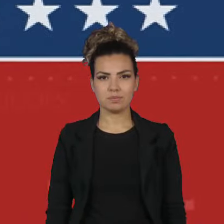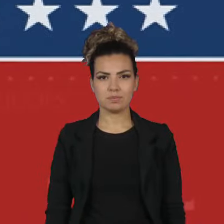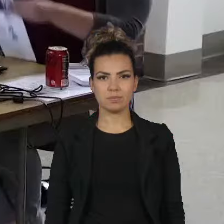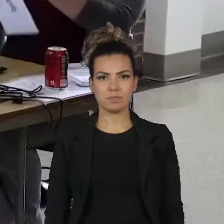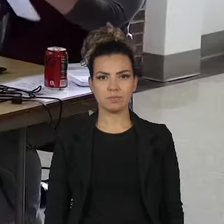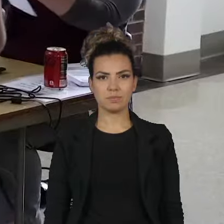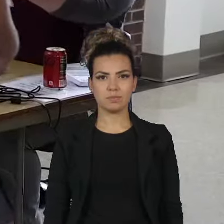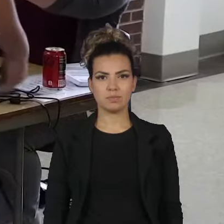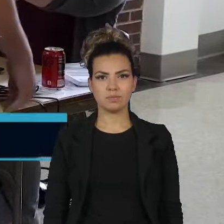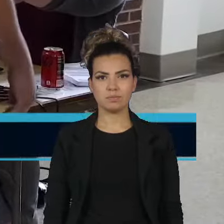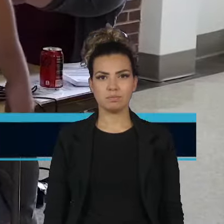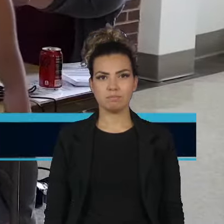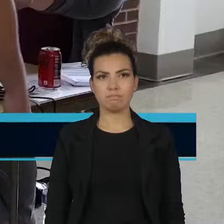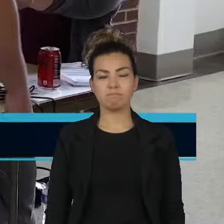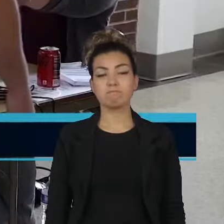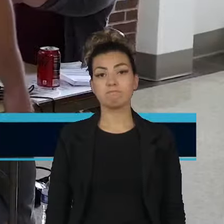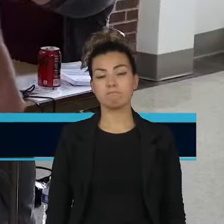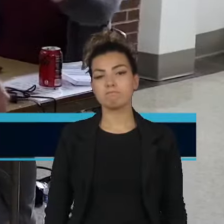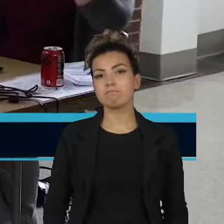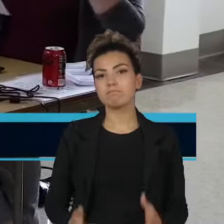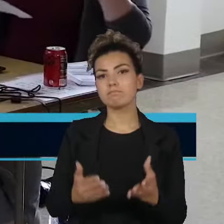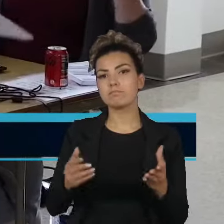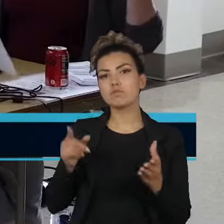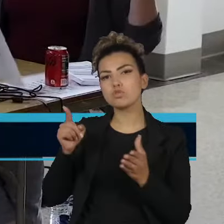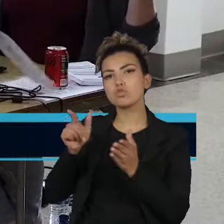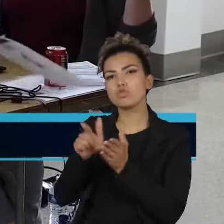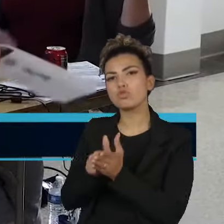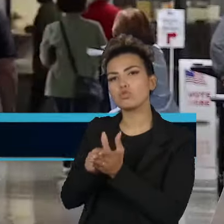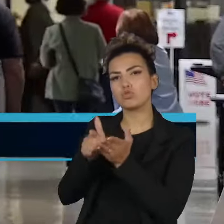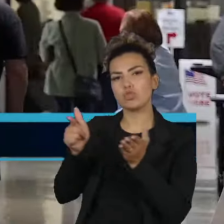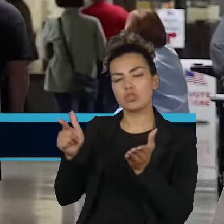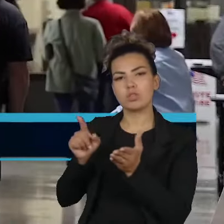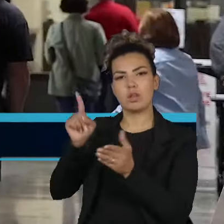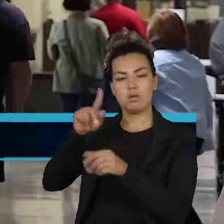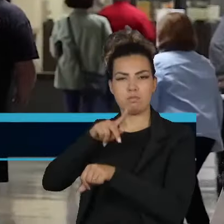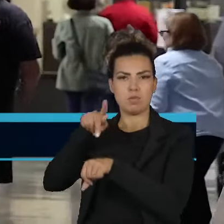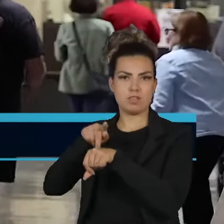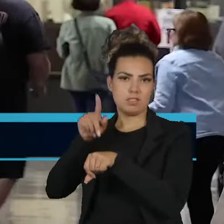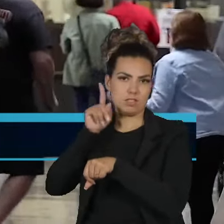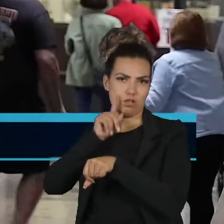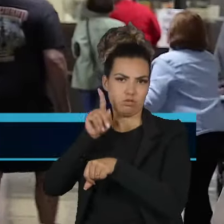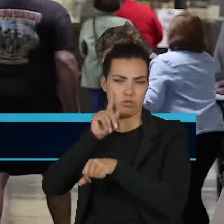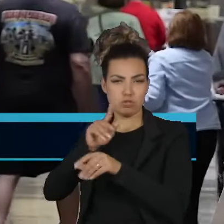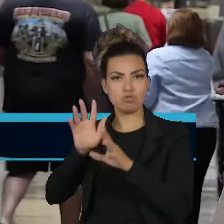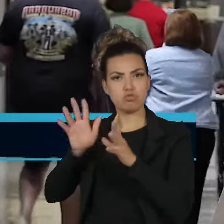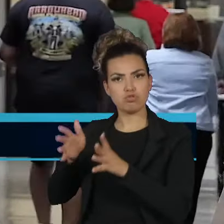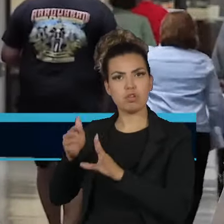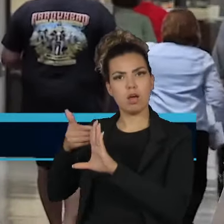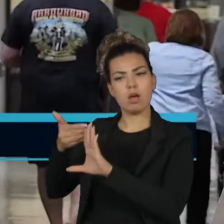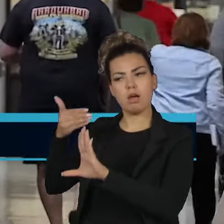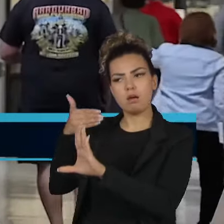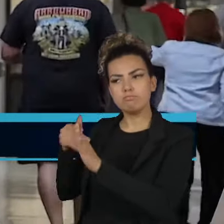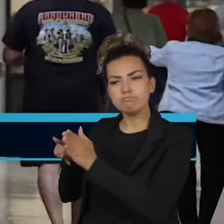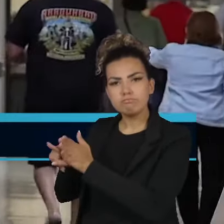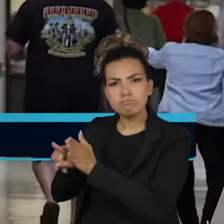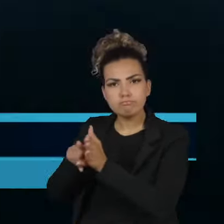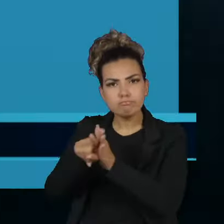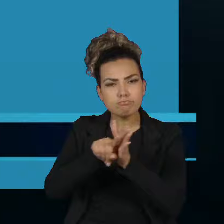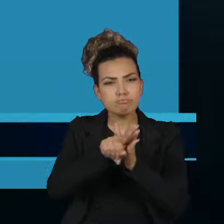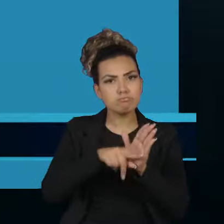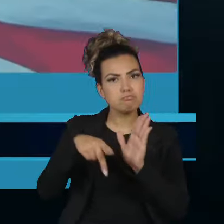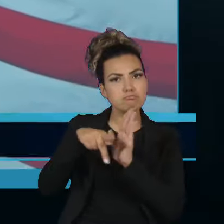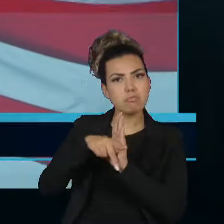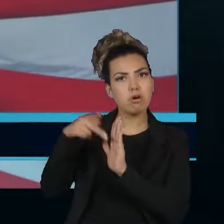cirada o rastreador do jornal Financial times se baseia nas últimas pesquisas nacionais e estaduais para as